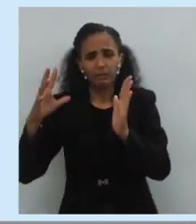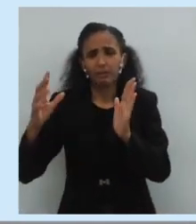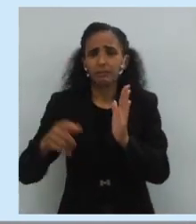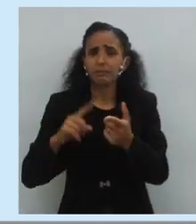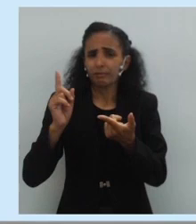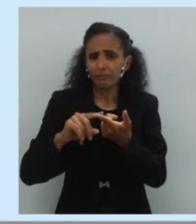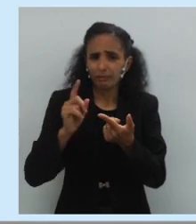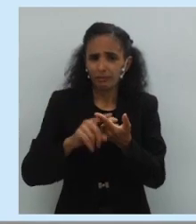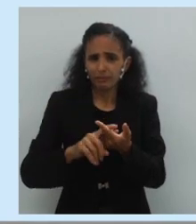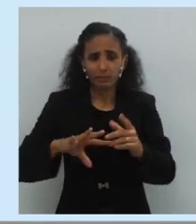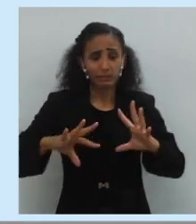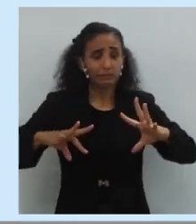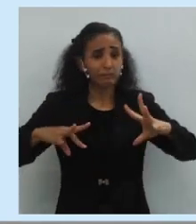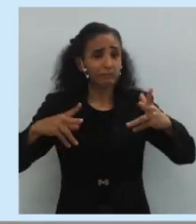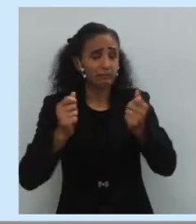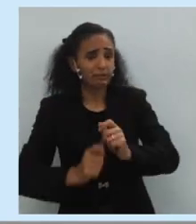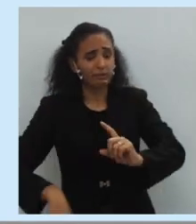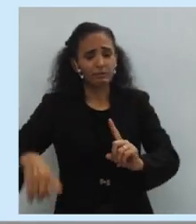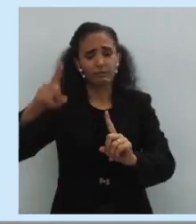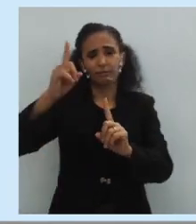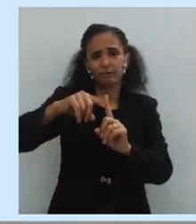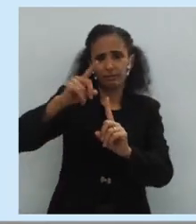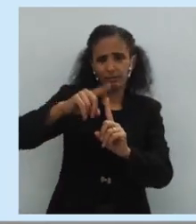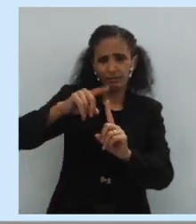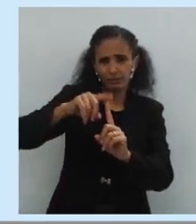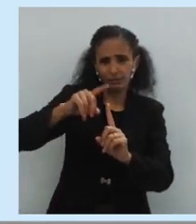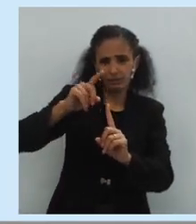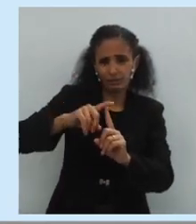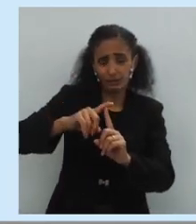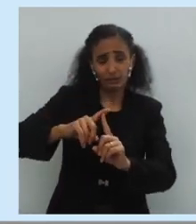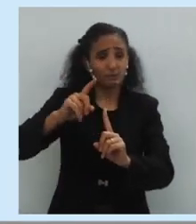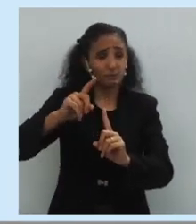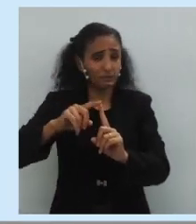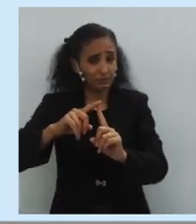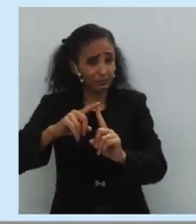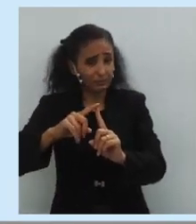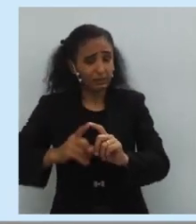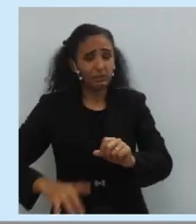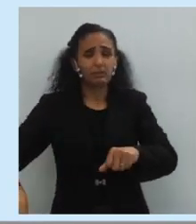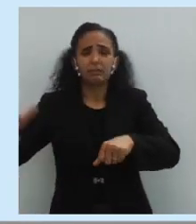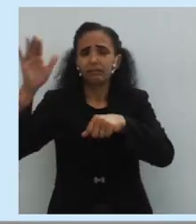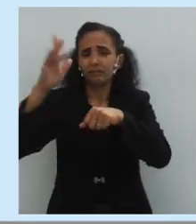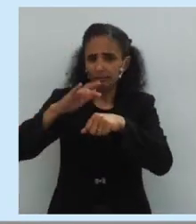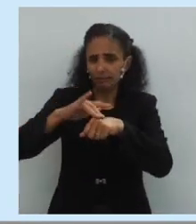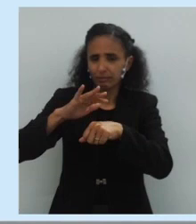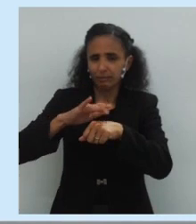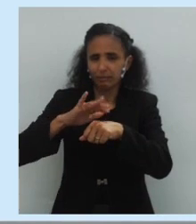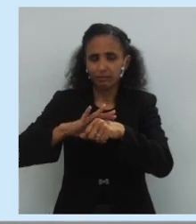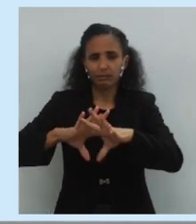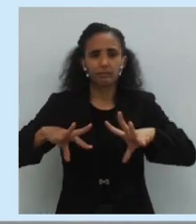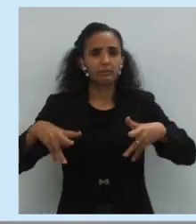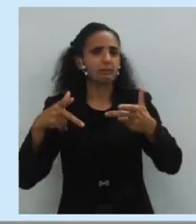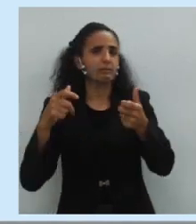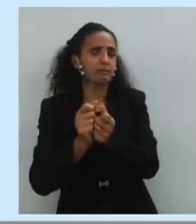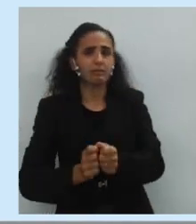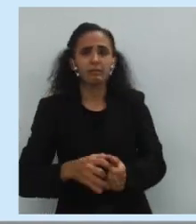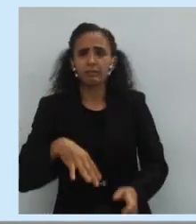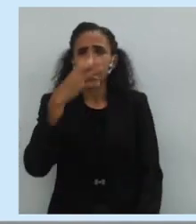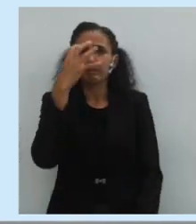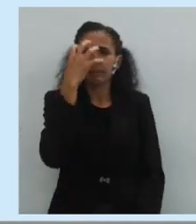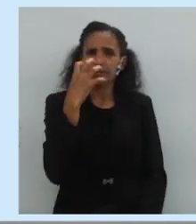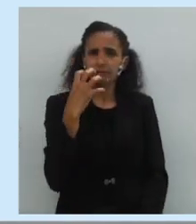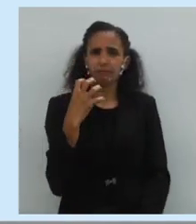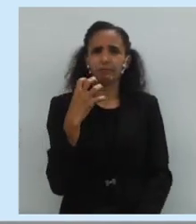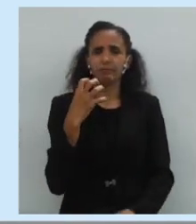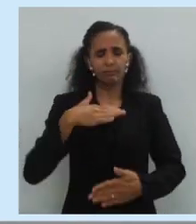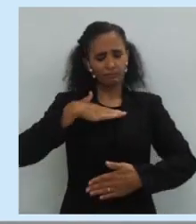câncer cervical invasivo, sarcoma de Kaposi e certos linfoma, que vai ter aí